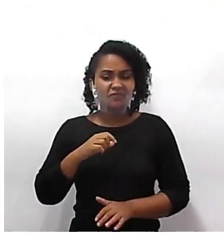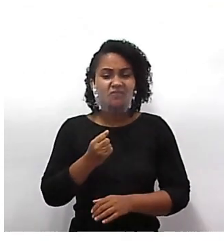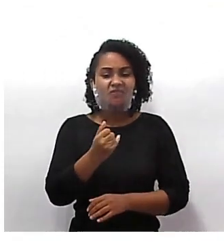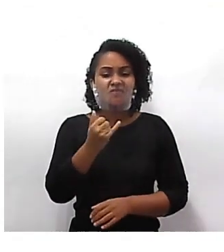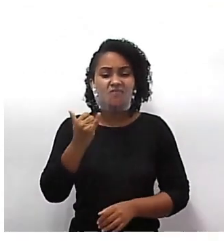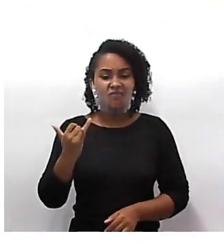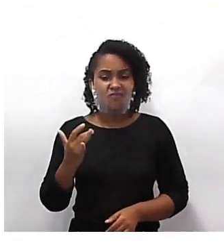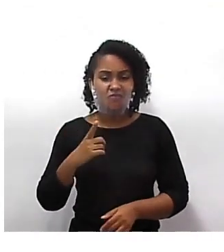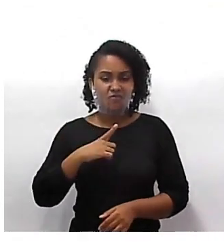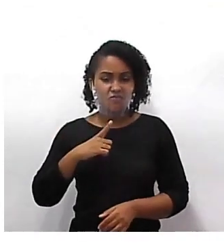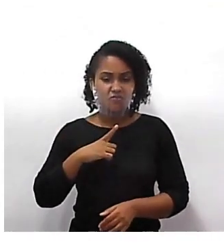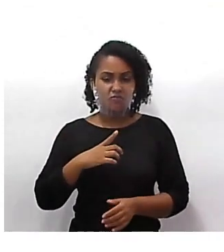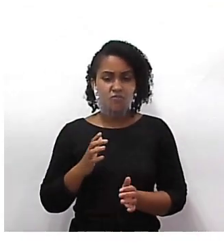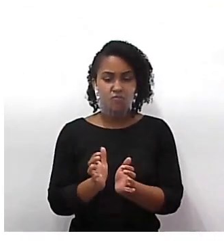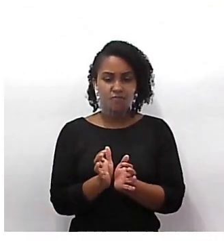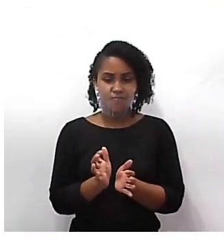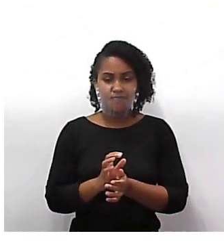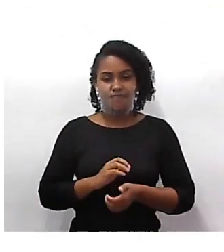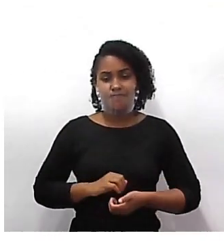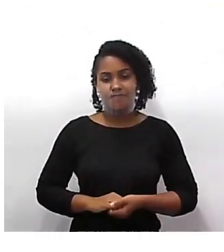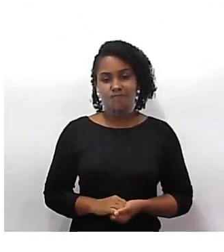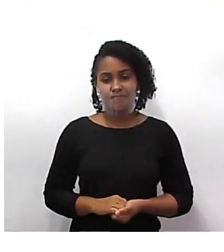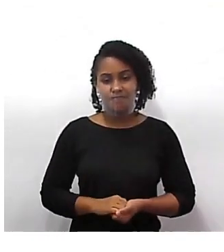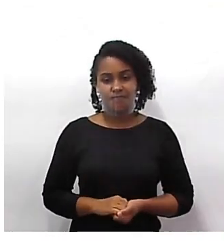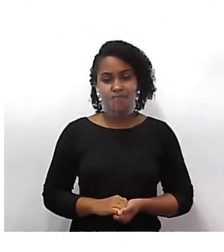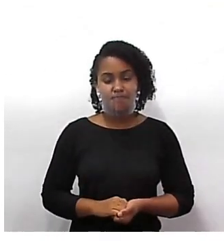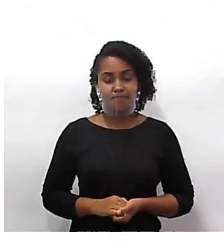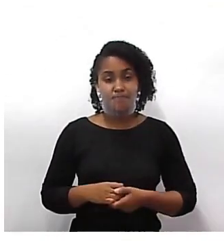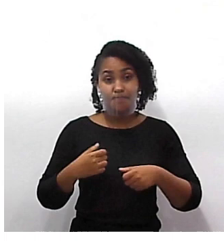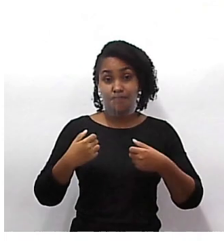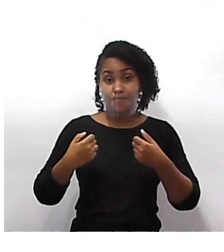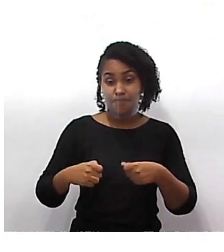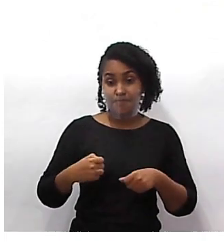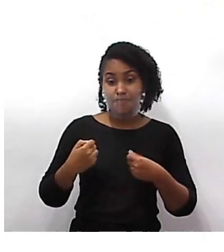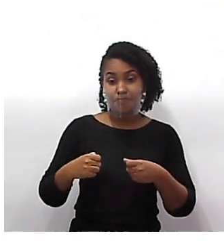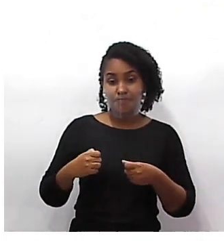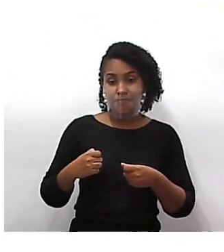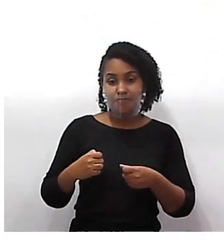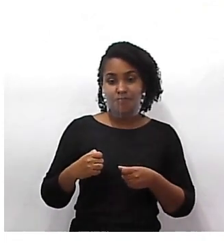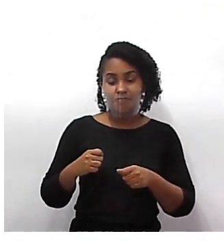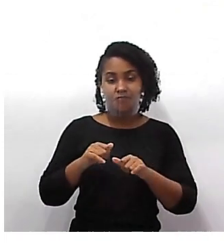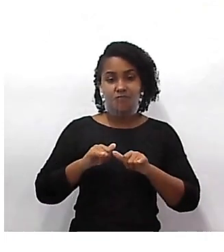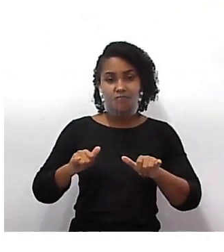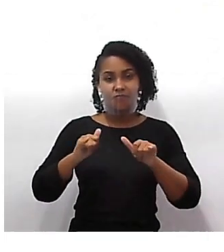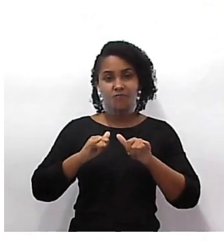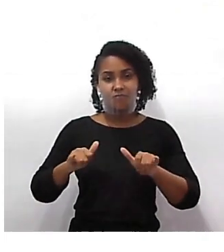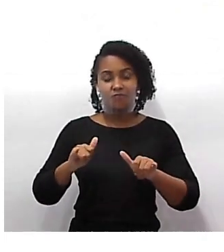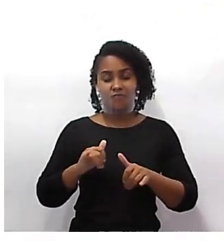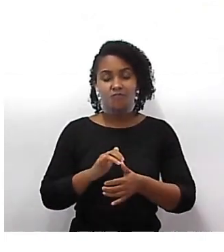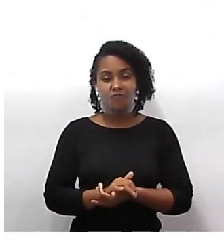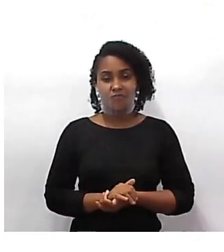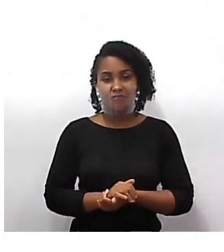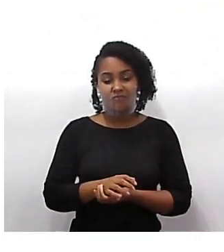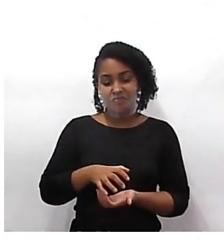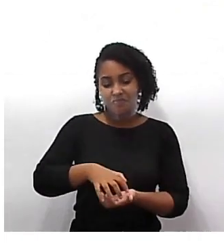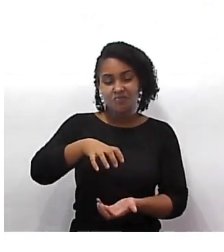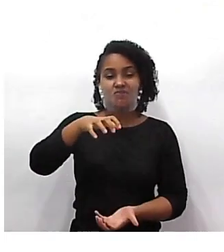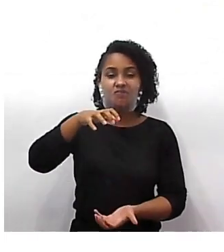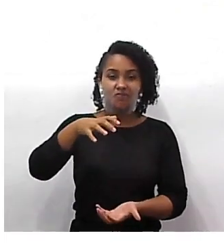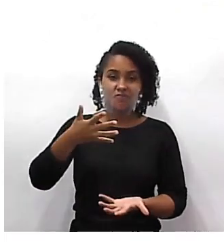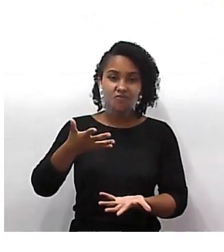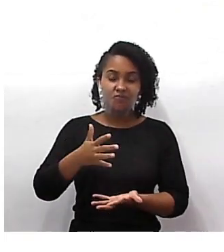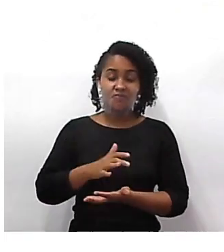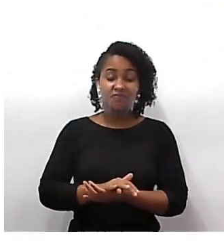são os principais grupos de risco que precisa se estar informado? Os idosos, né? Os